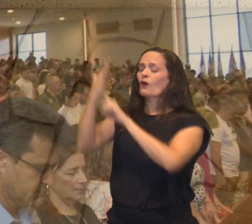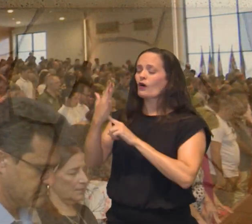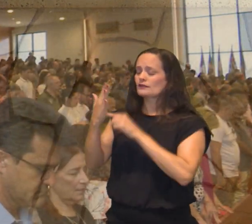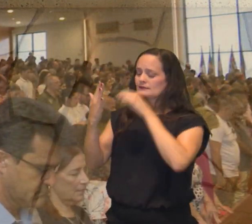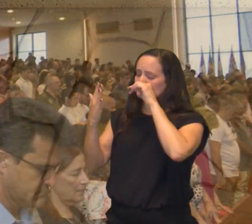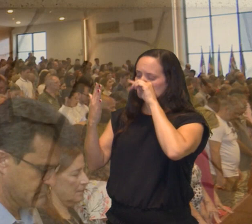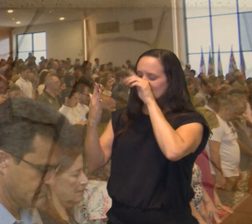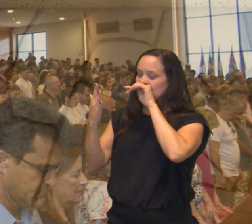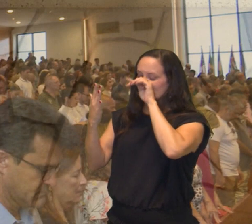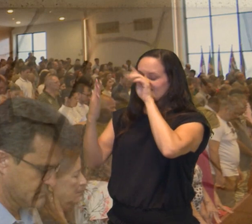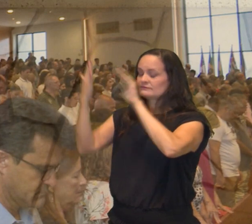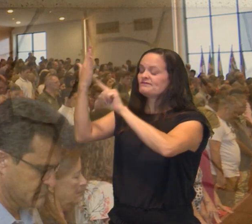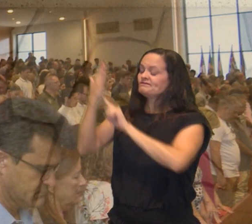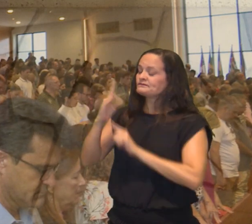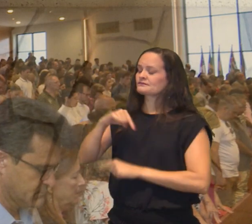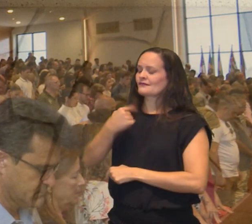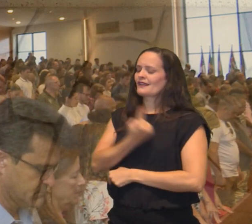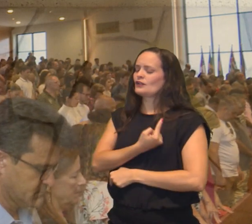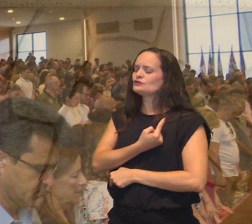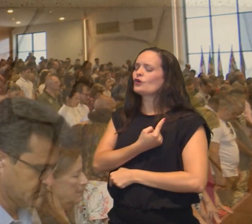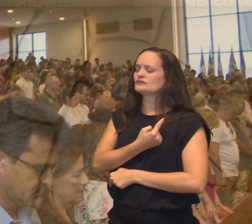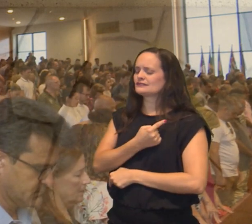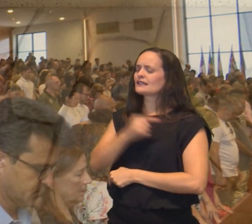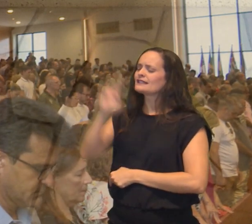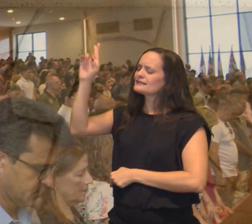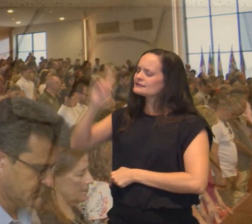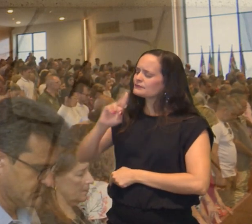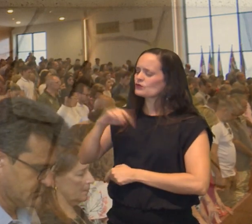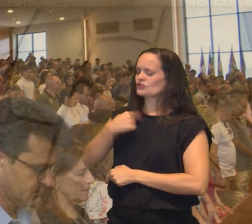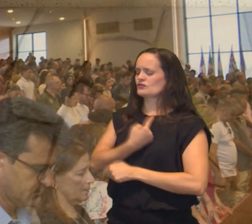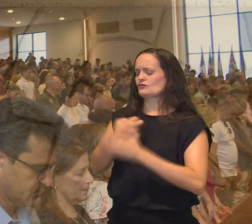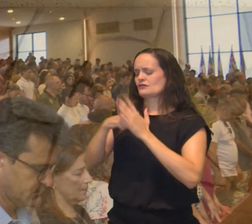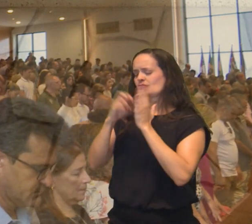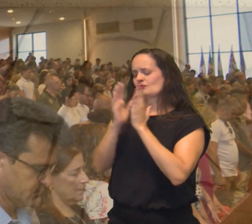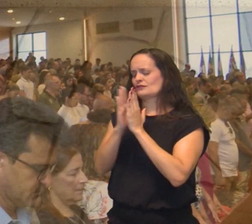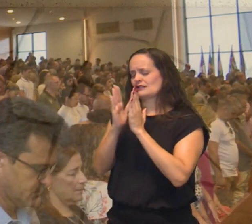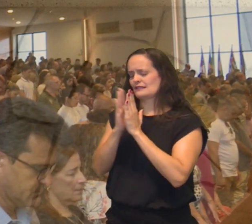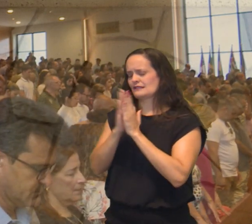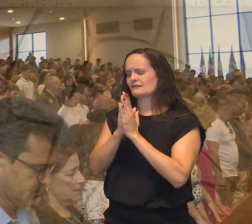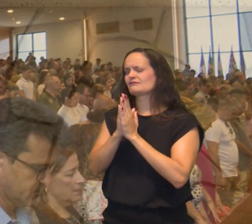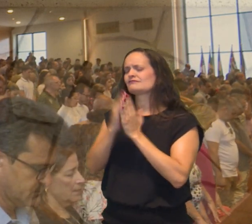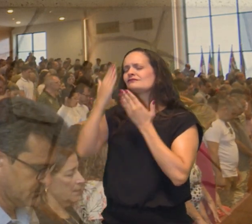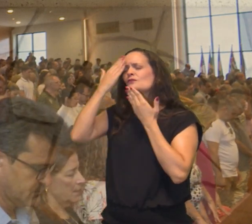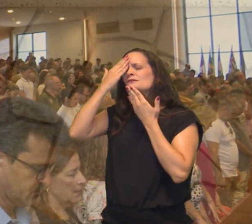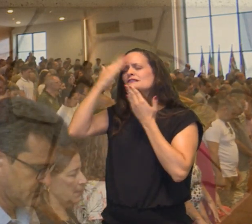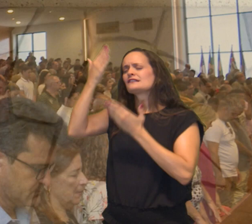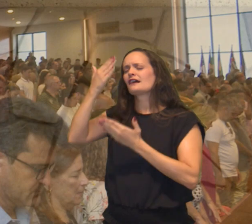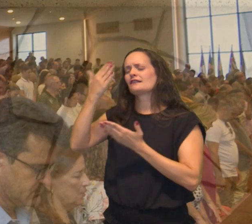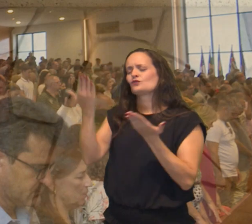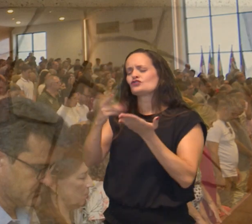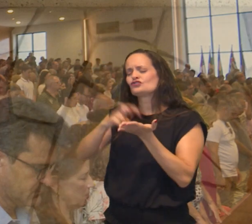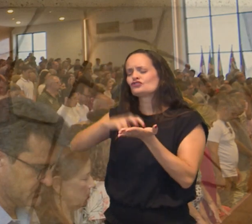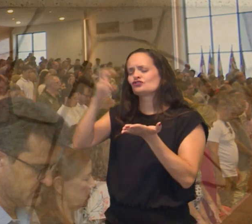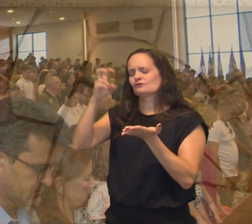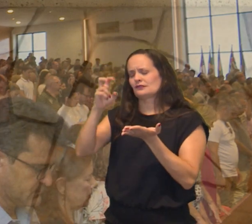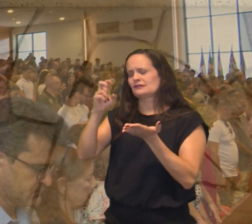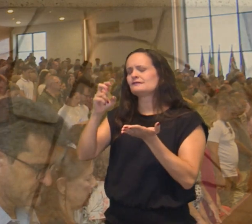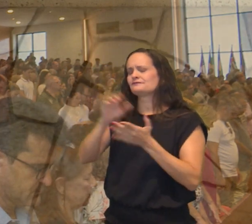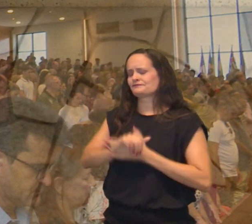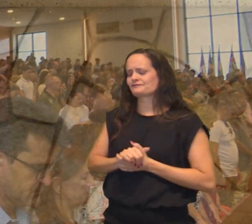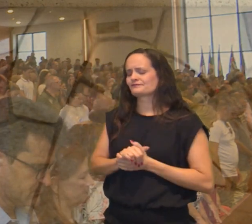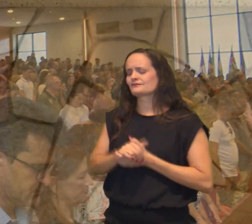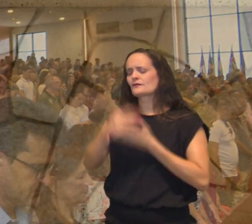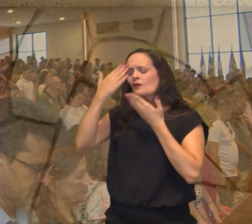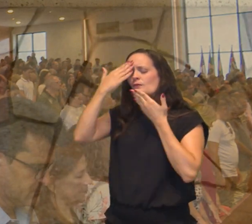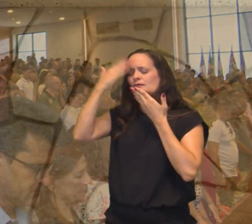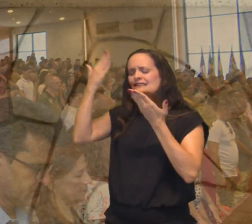Deus que nos livra do mal, um Deus que ouve, ó Pai, a nossa súplica. Muito obrigado por esta manhã. Obrigado a Deus pelo